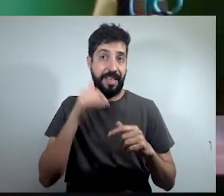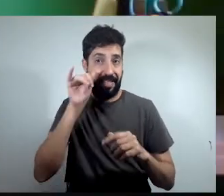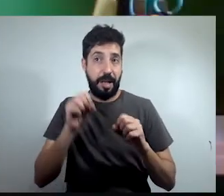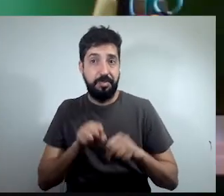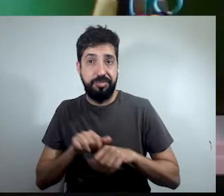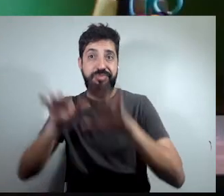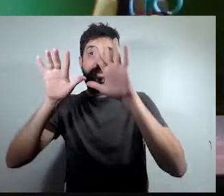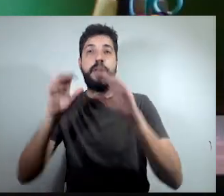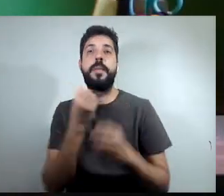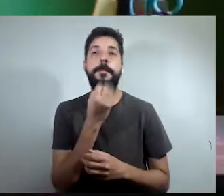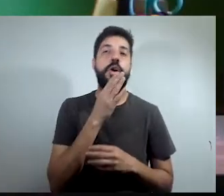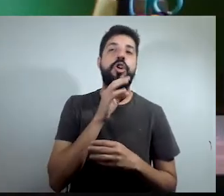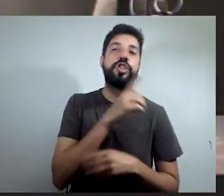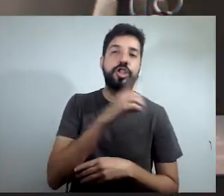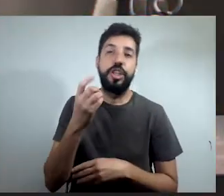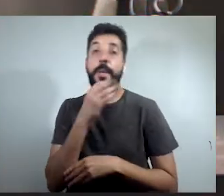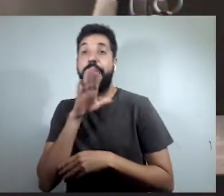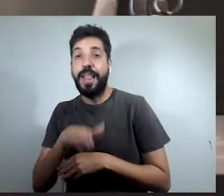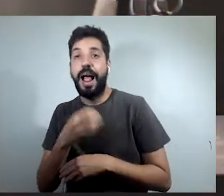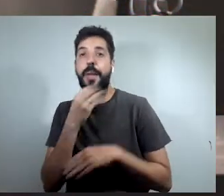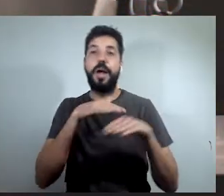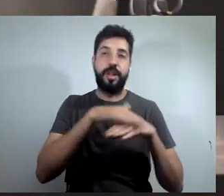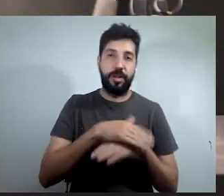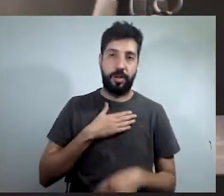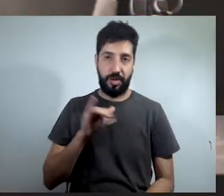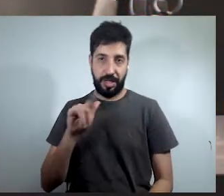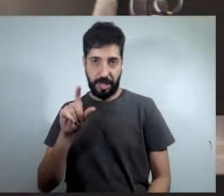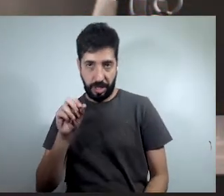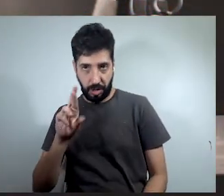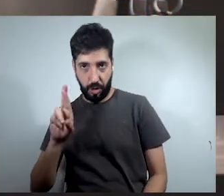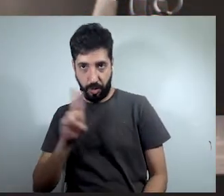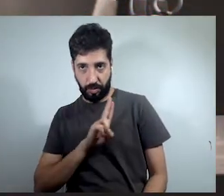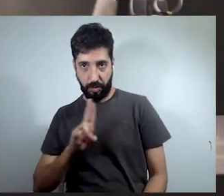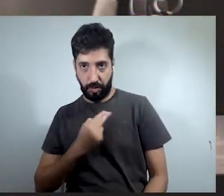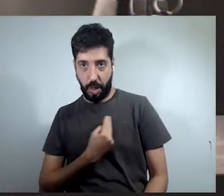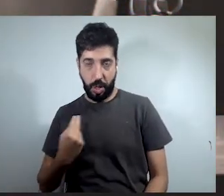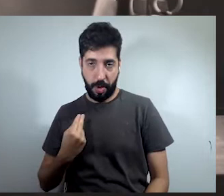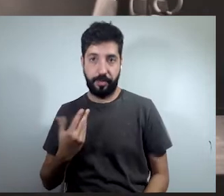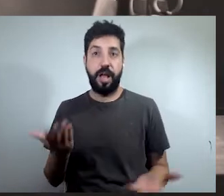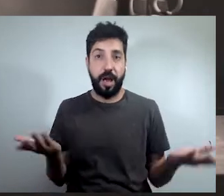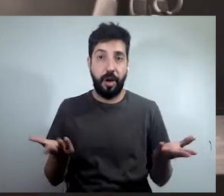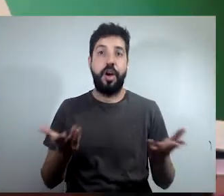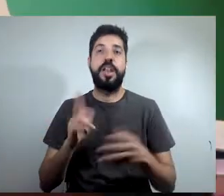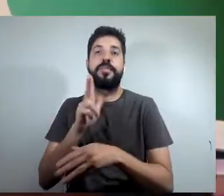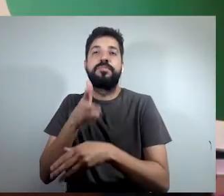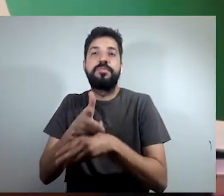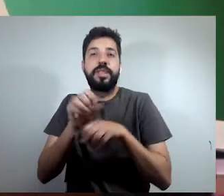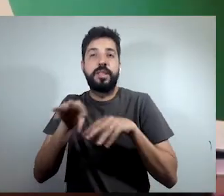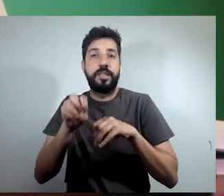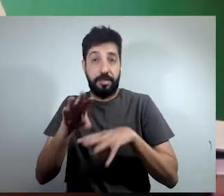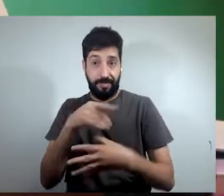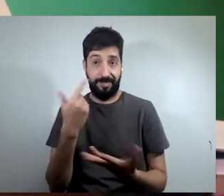dia, boa tarde, boa noite. Eu sou o Igor Amin e estamos aqui para a nossa videoaula. Espero que